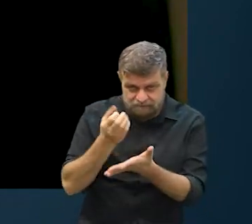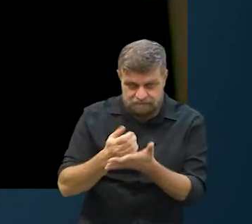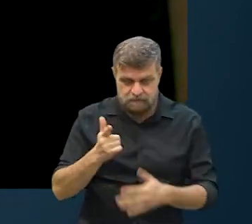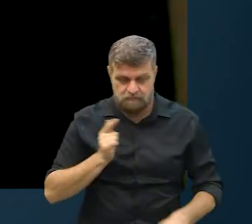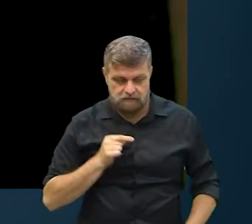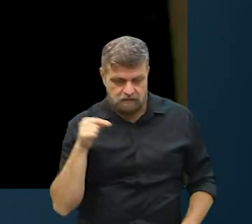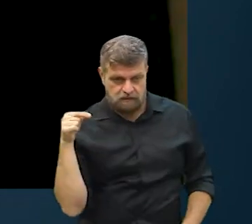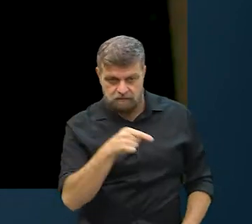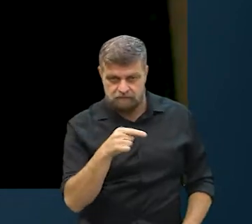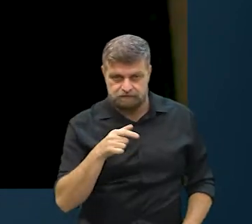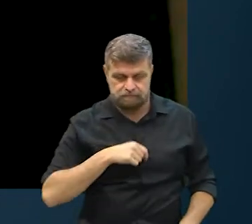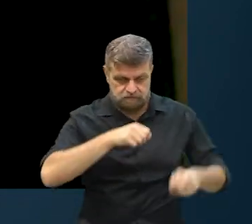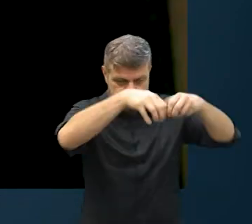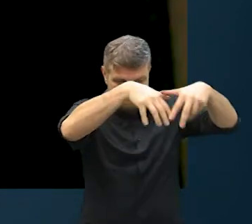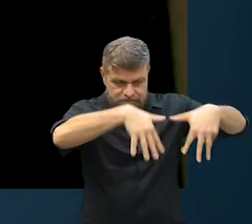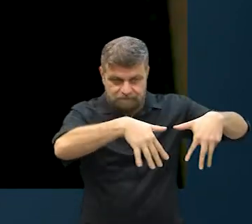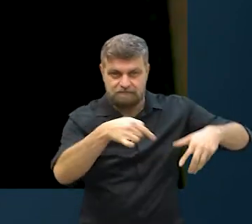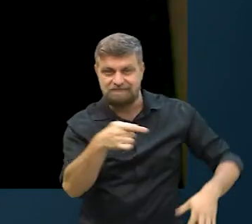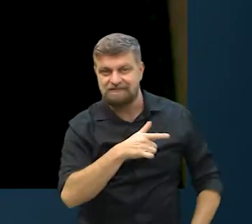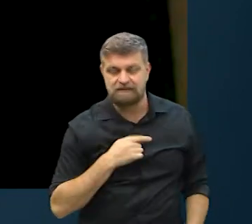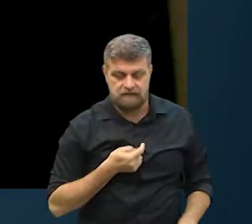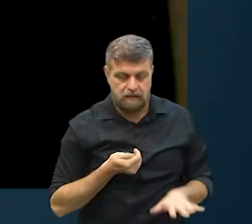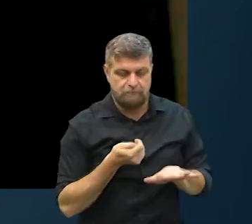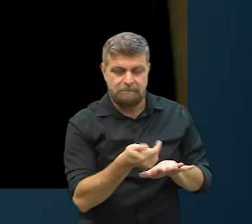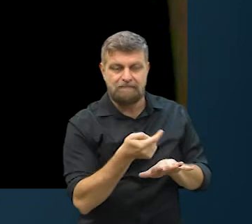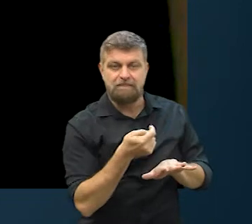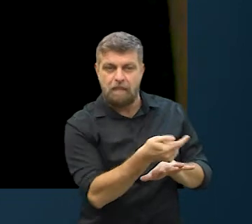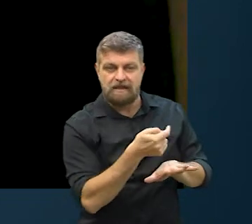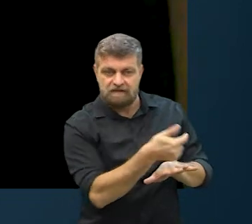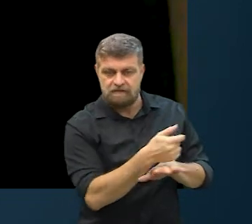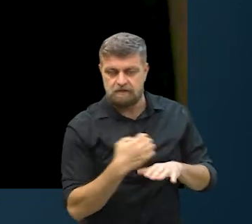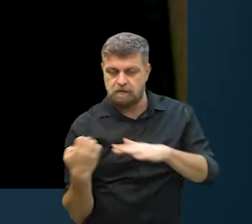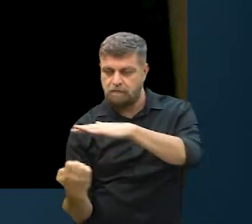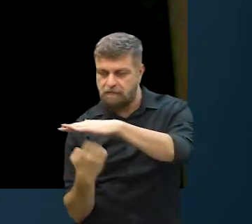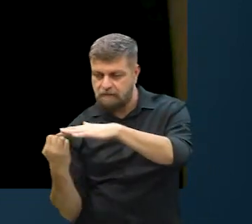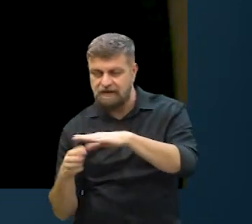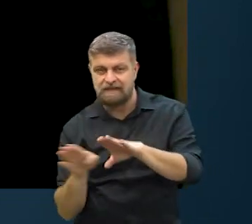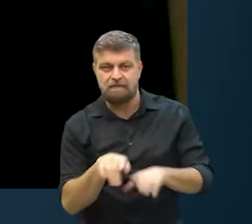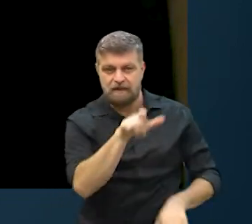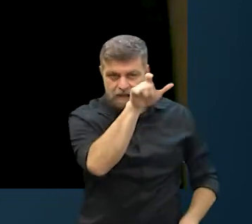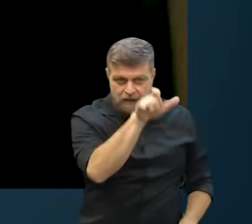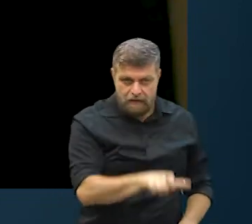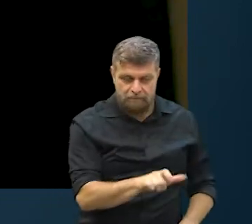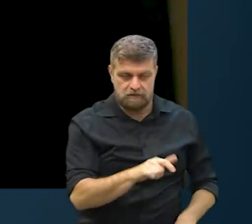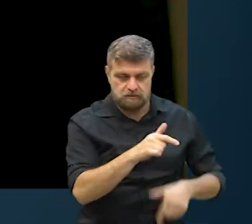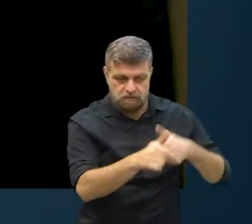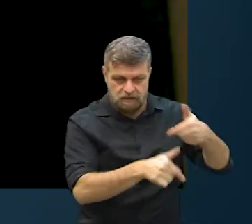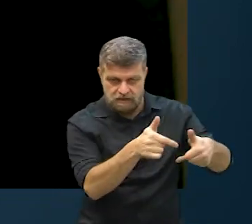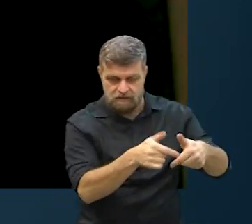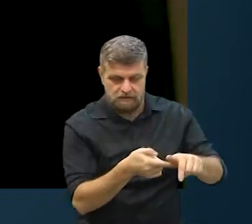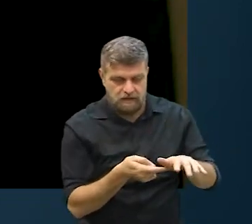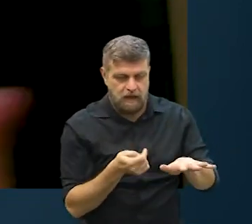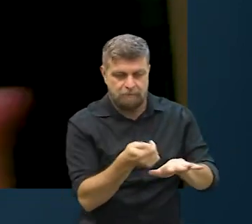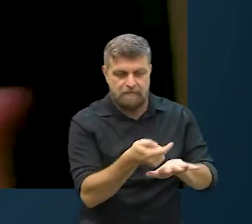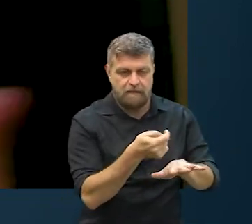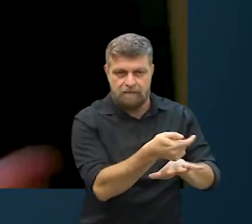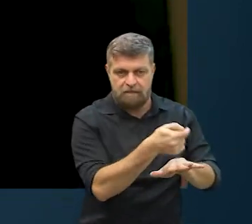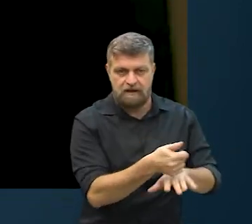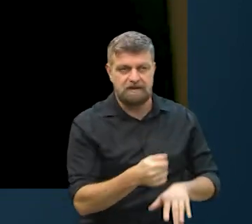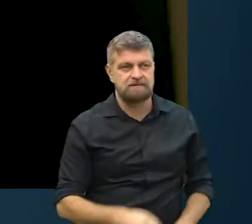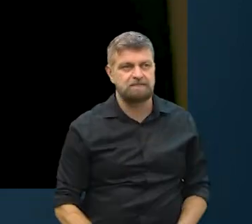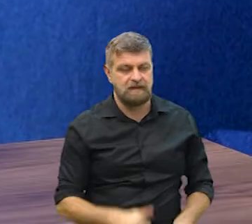Então, gera fluxo, score, e tem uma série de benefícios, tanto para a empresa quanto para o chapa, ser